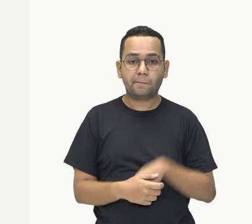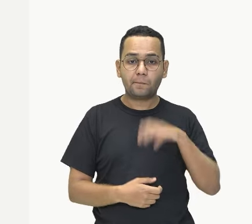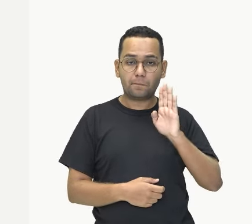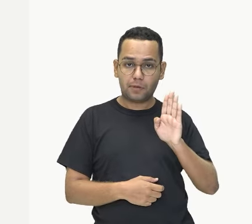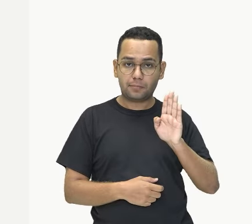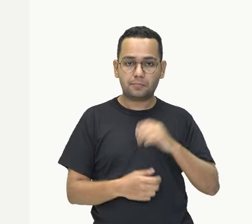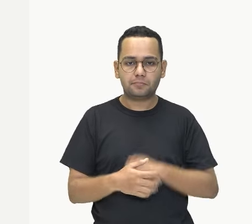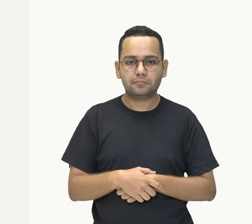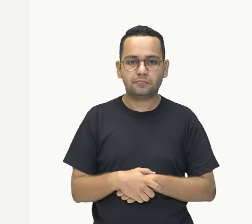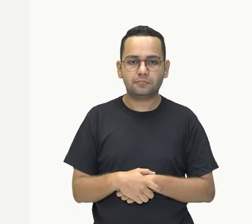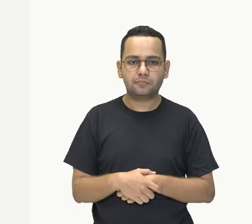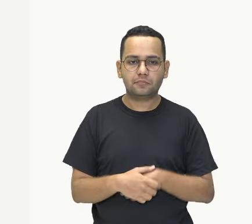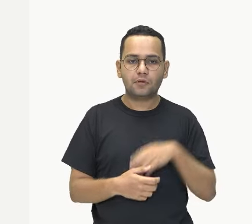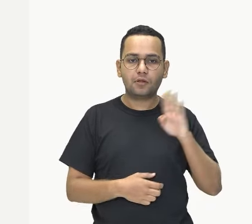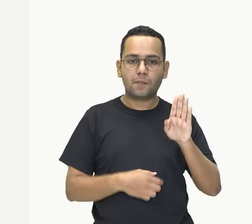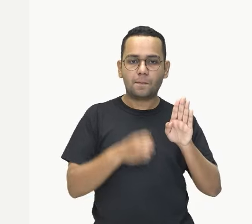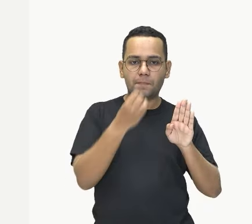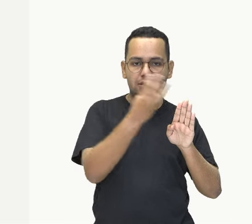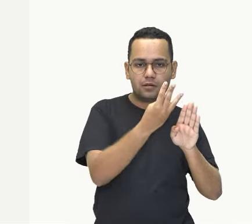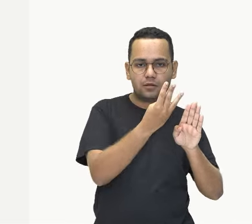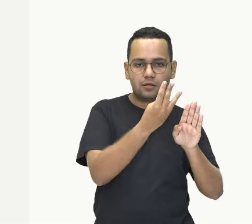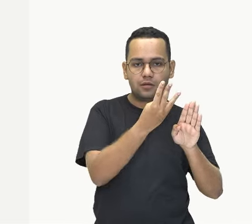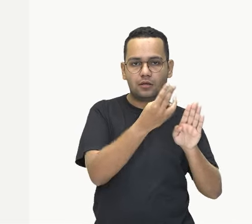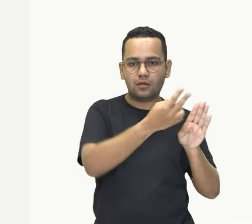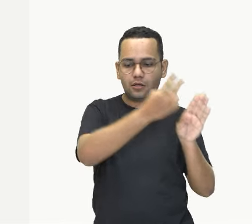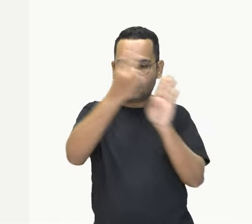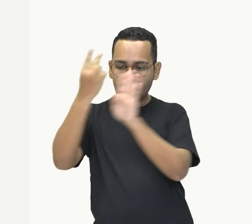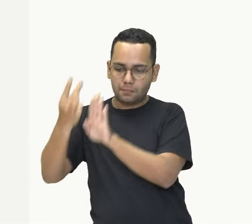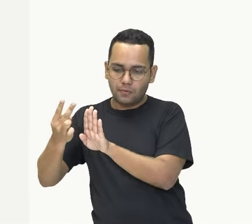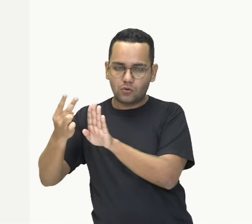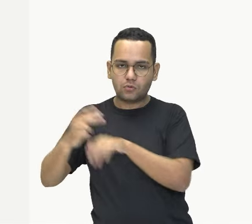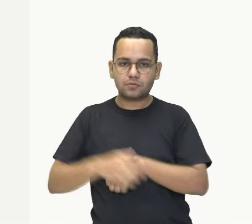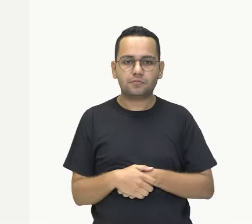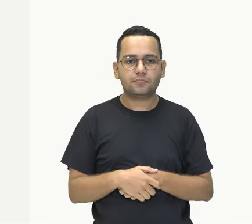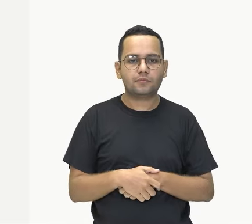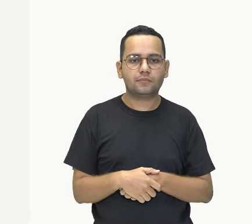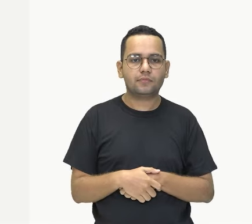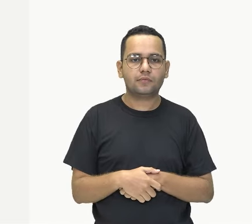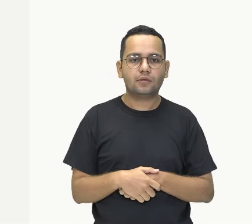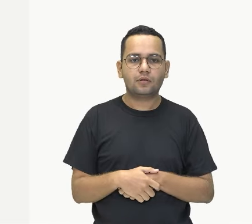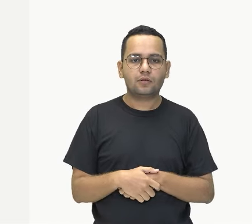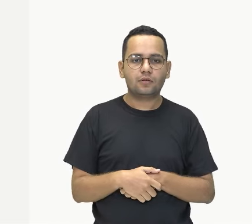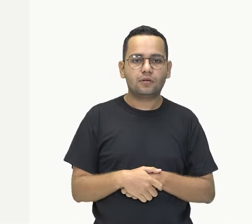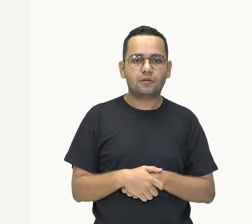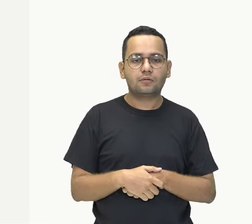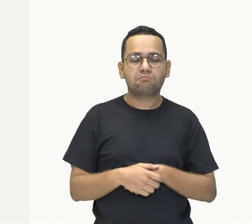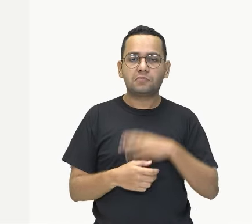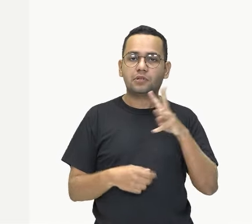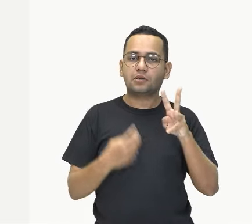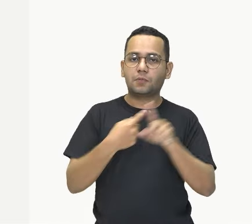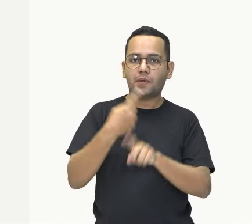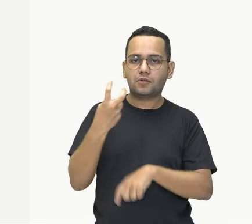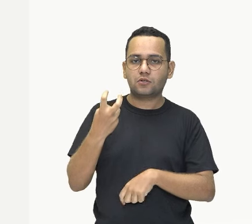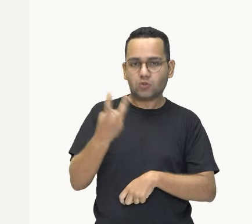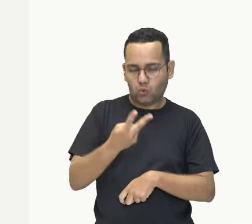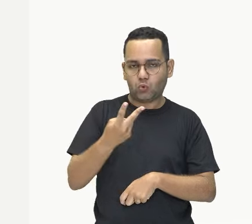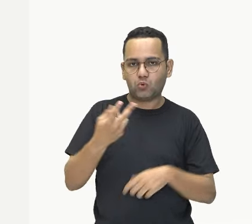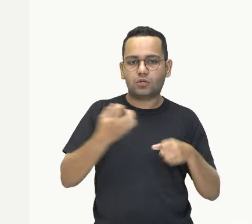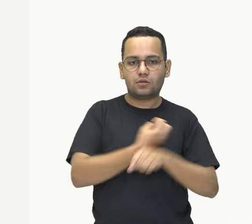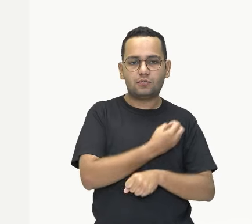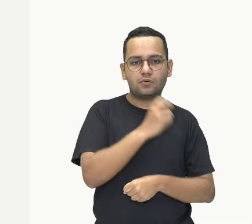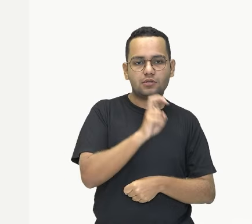eu tenho 3 aqui e tenho 2 aqui. 3 mais 2, 5. E do C eu tenho